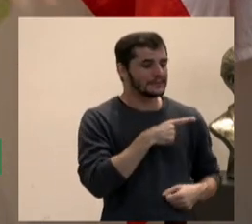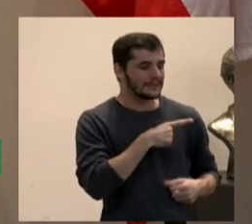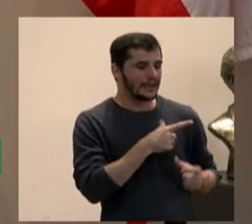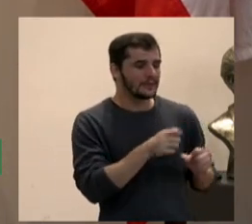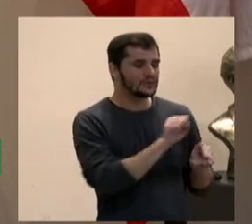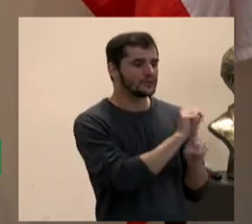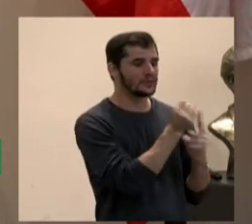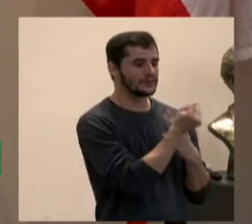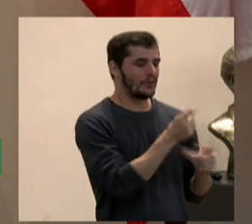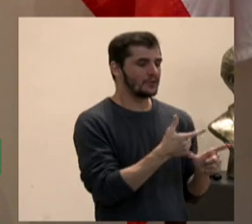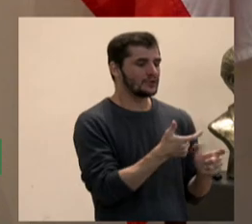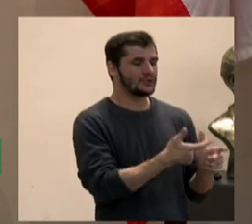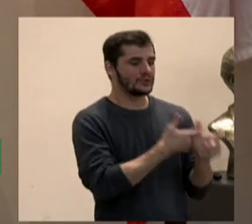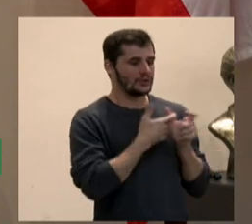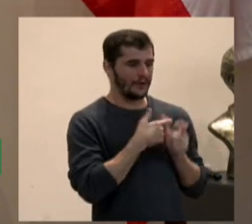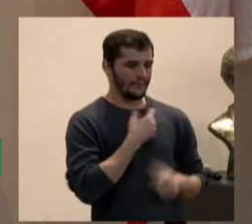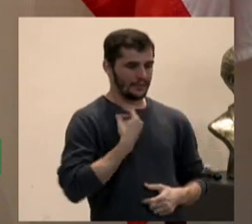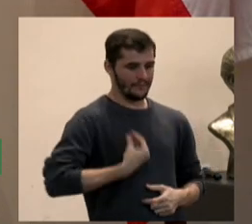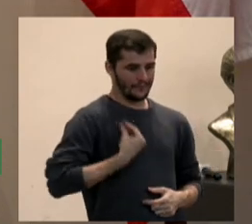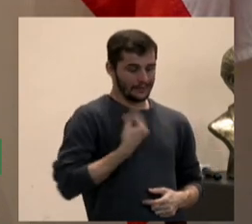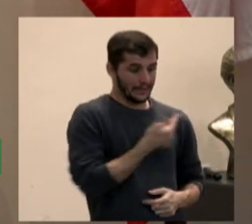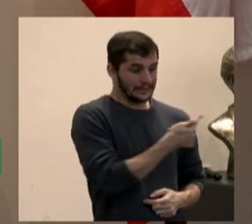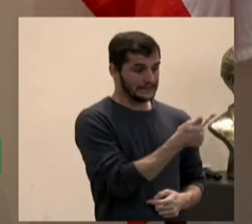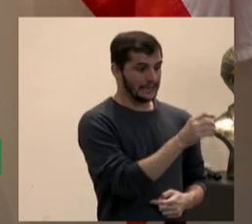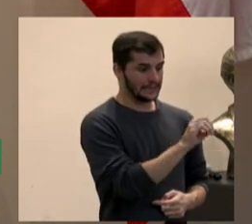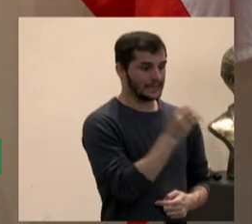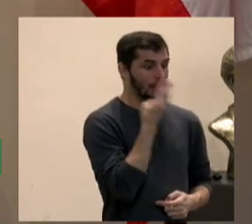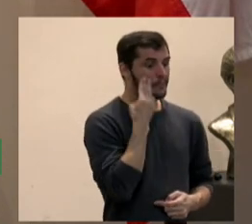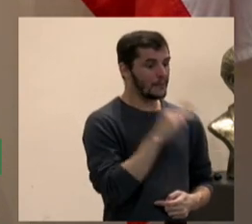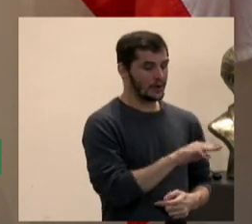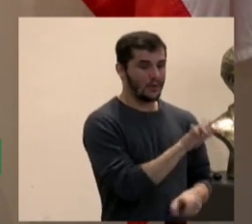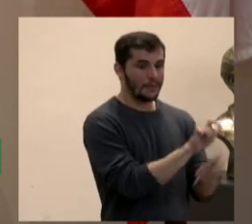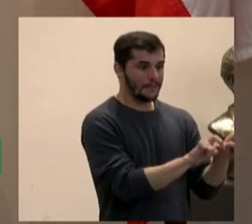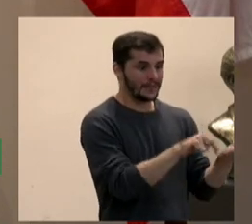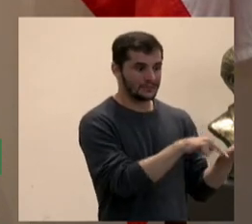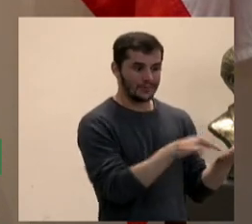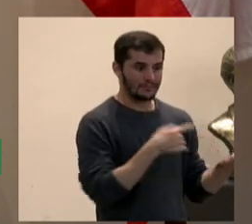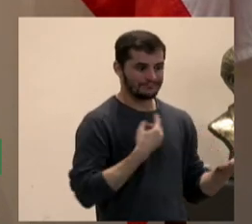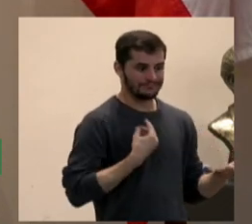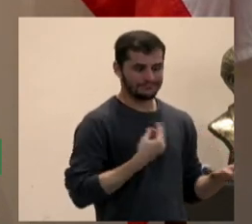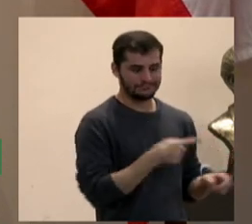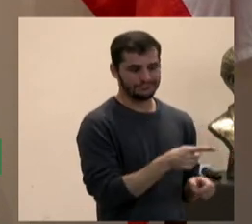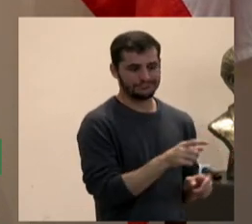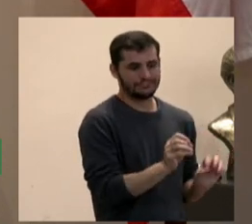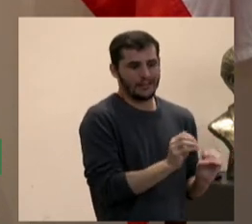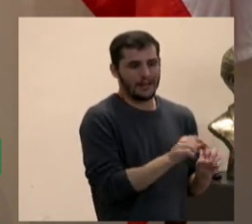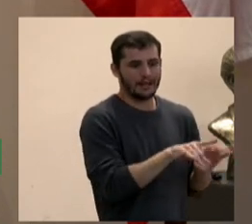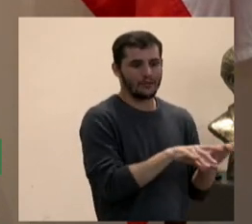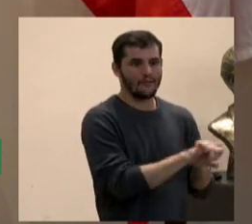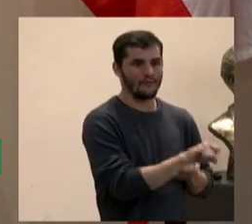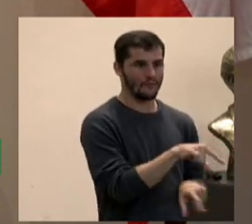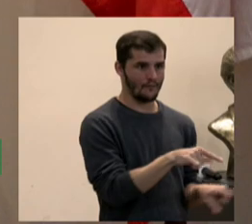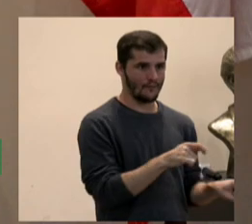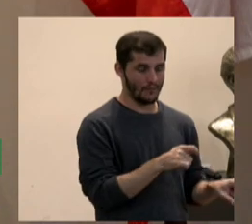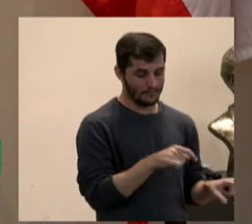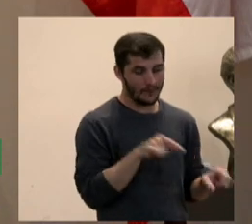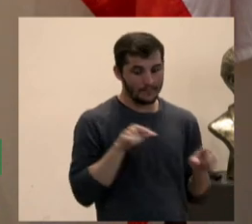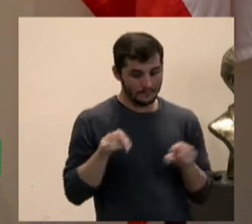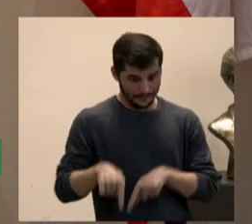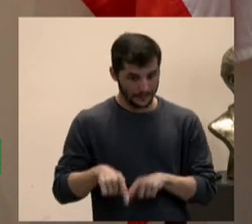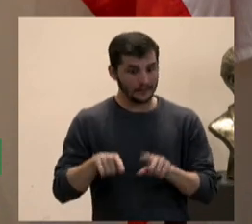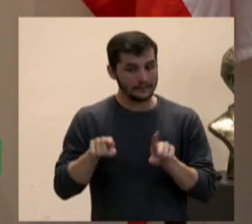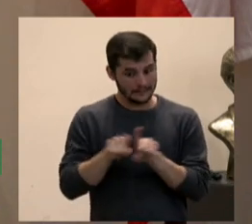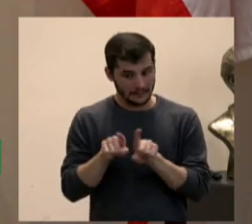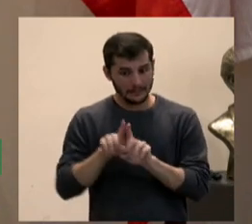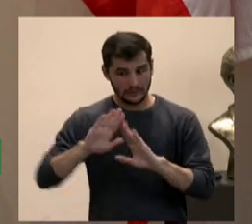um passivo, de 70 milhões de pessoas, e o sistema escolar continua produzindo exclusão